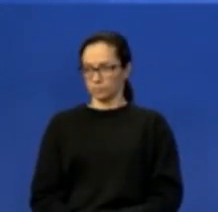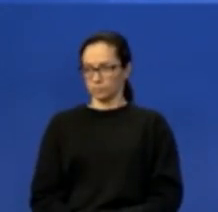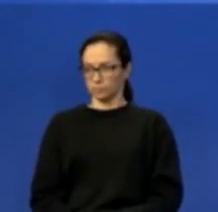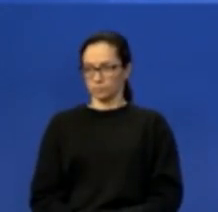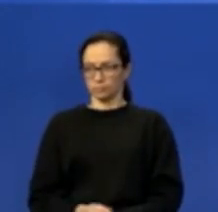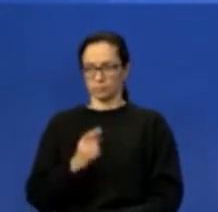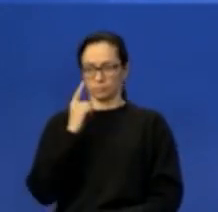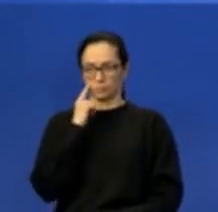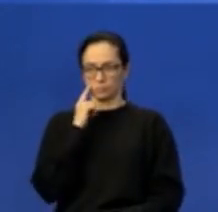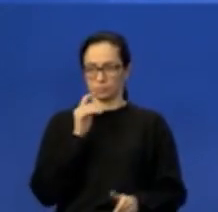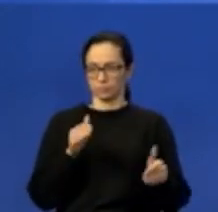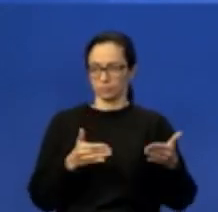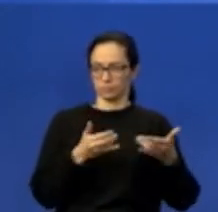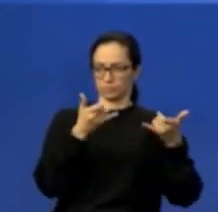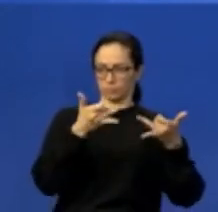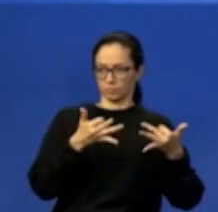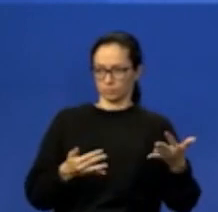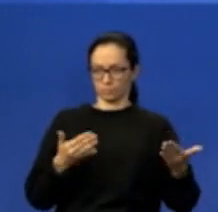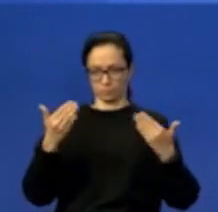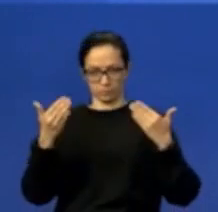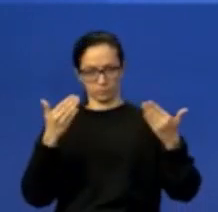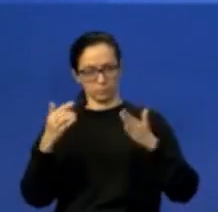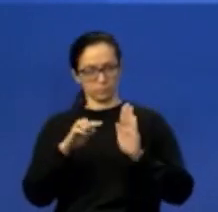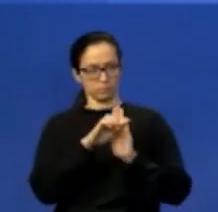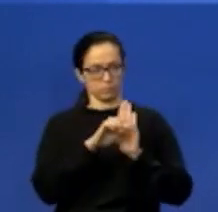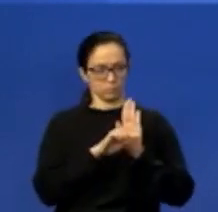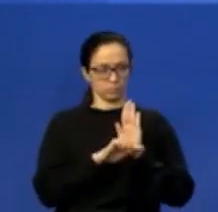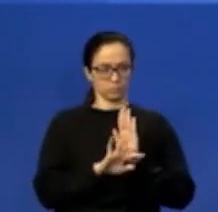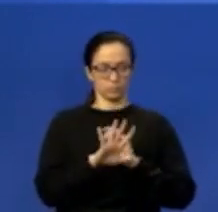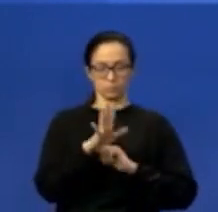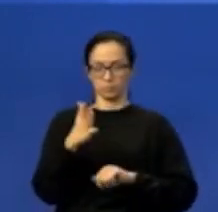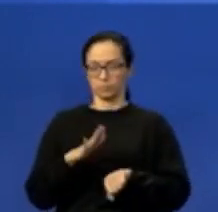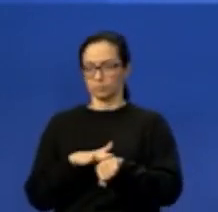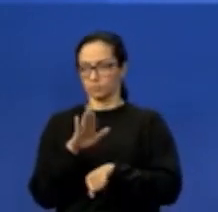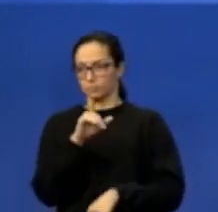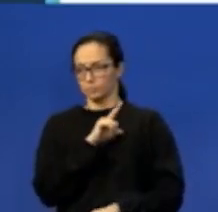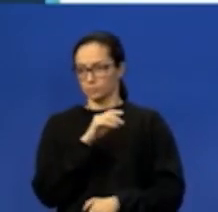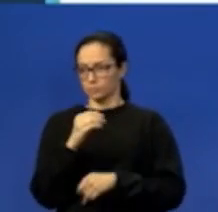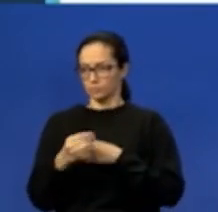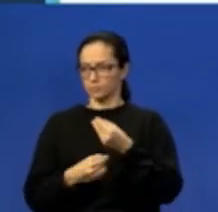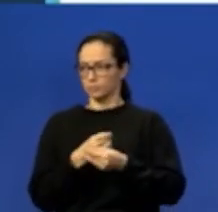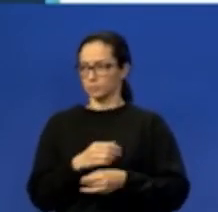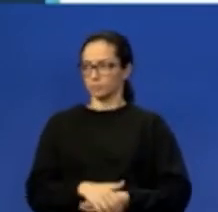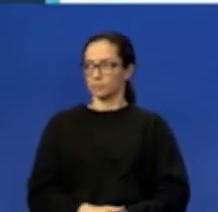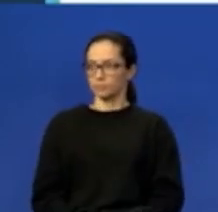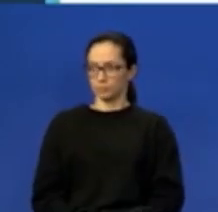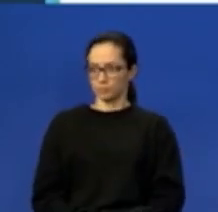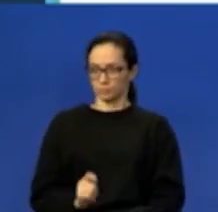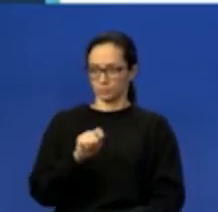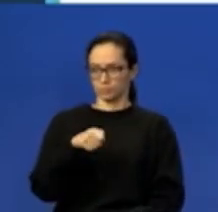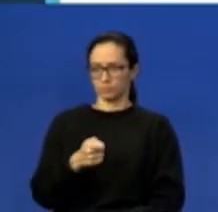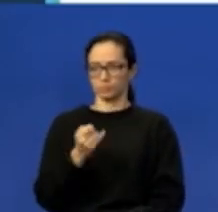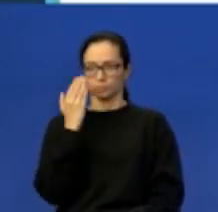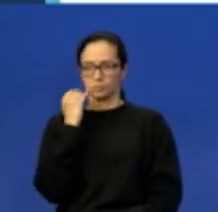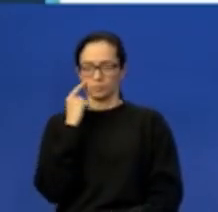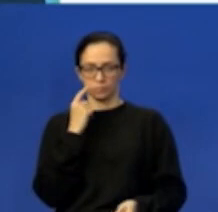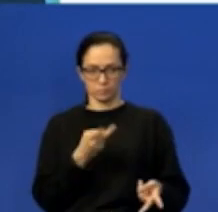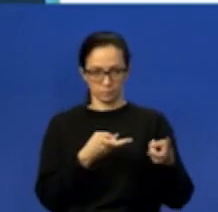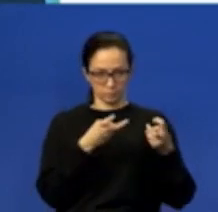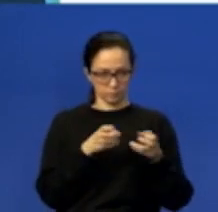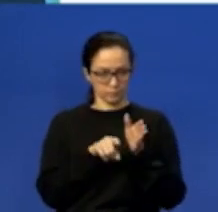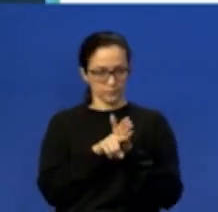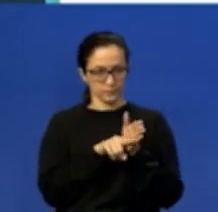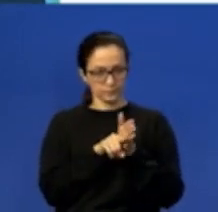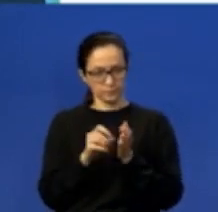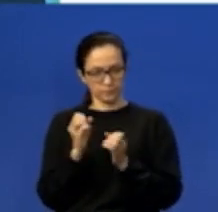desculpem, as principais indicações clínicas. As principais indicações, né, do uso do exame de urina são no diagnóstico e também